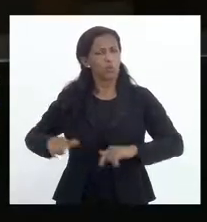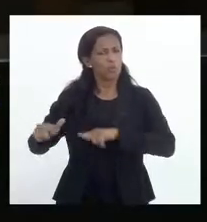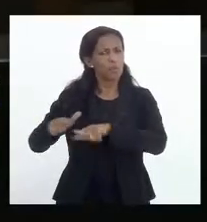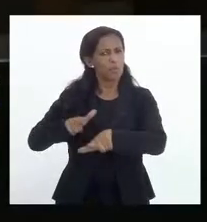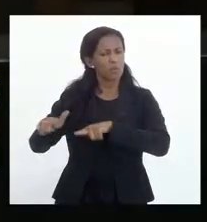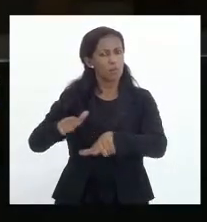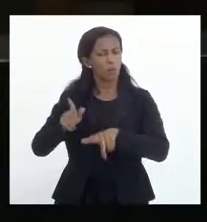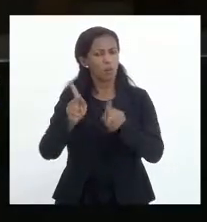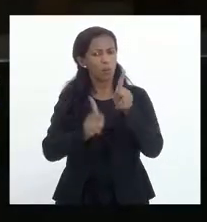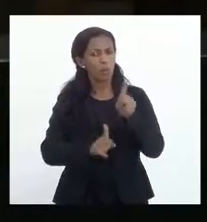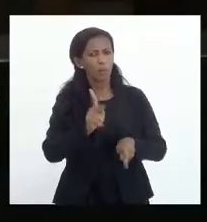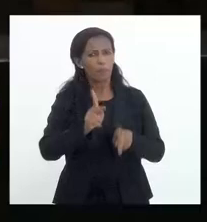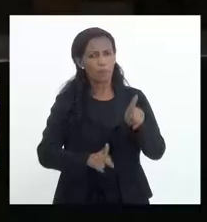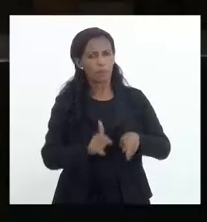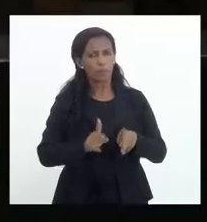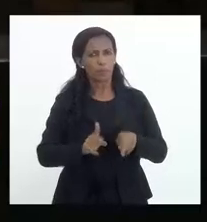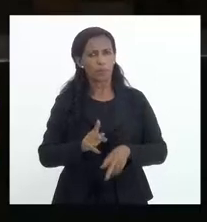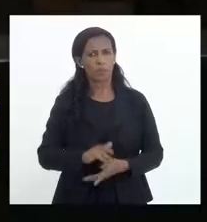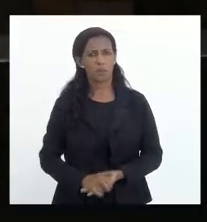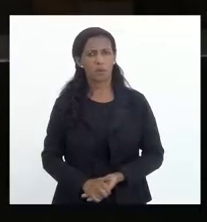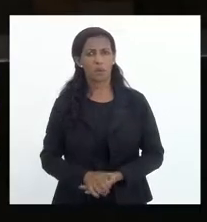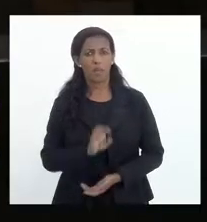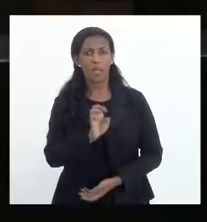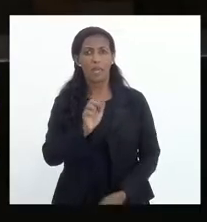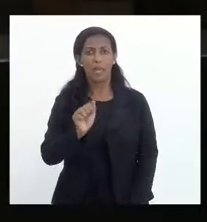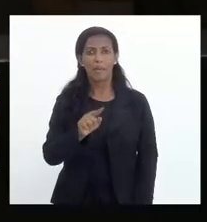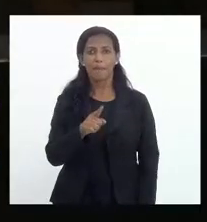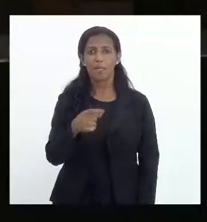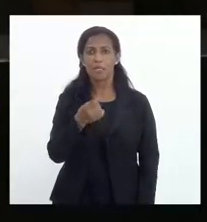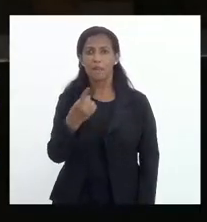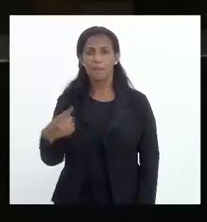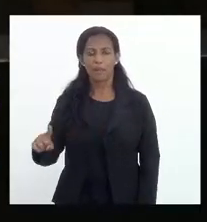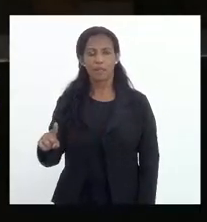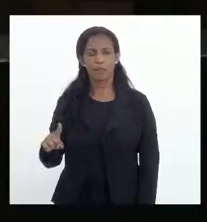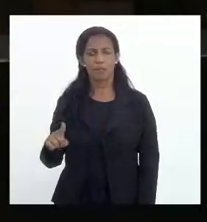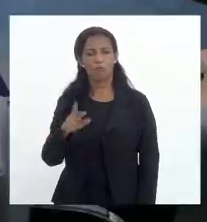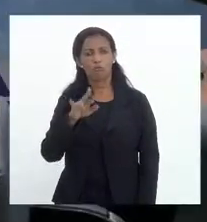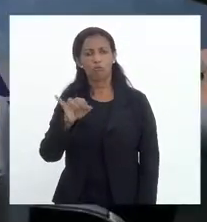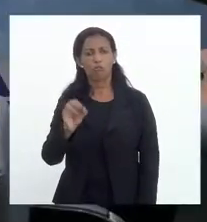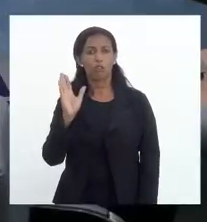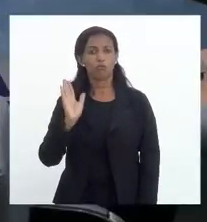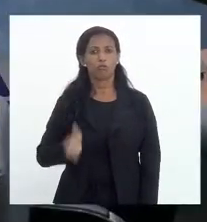a população do Rio de Janeiro. Emancipação do Rio de Janeiro já.